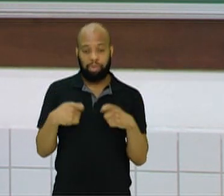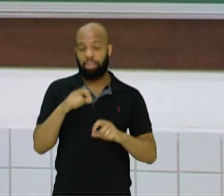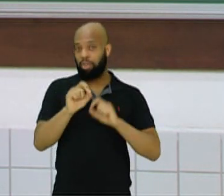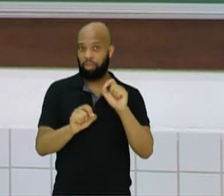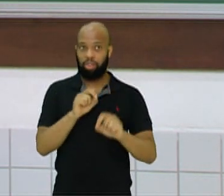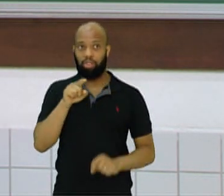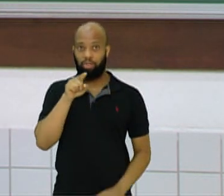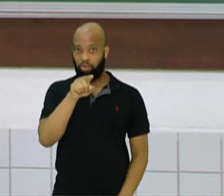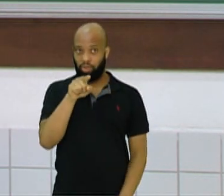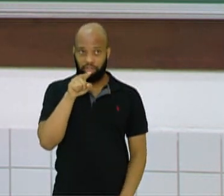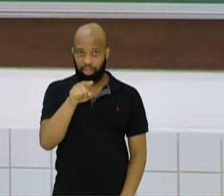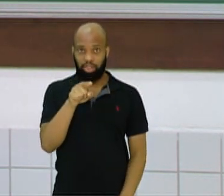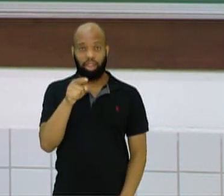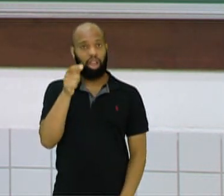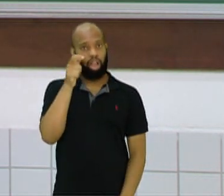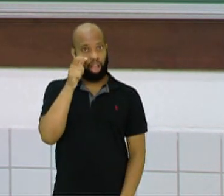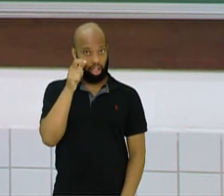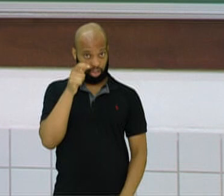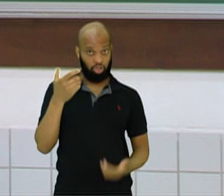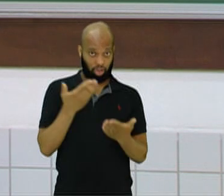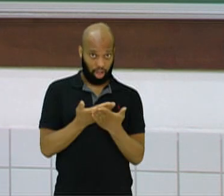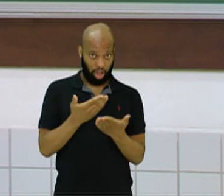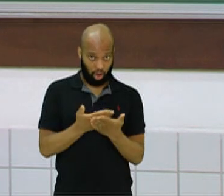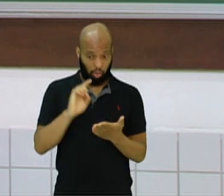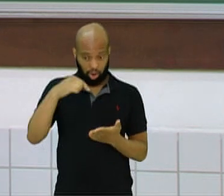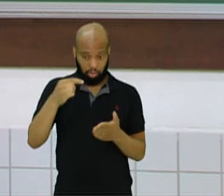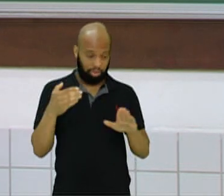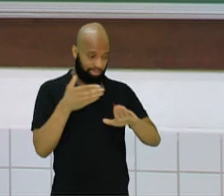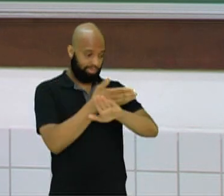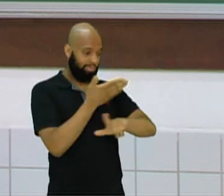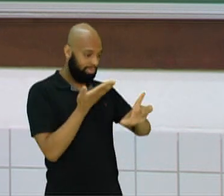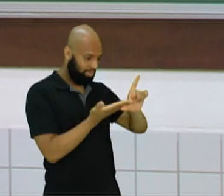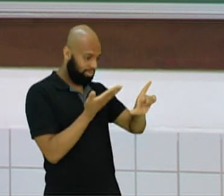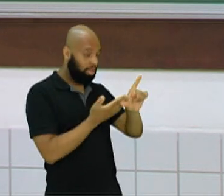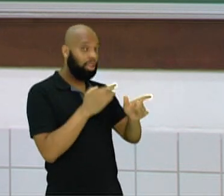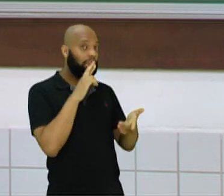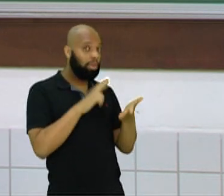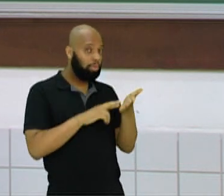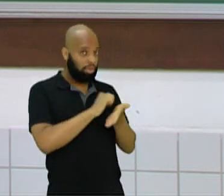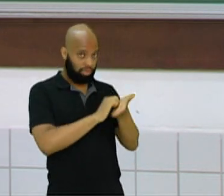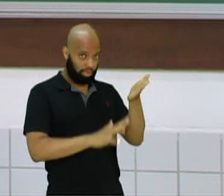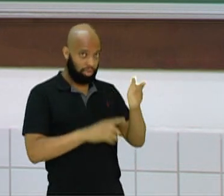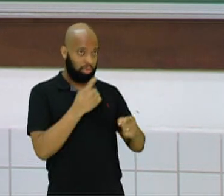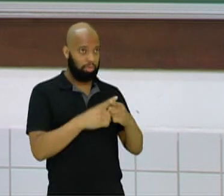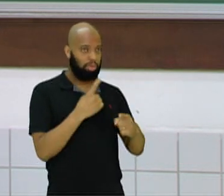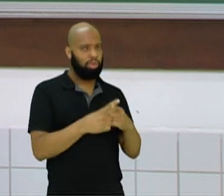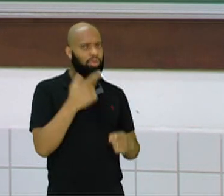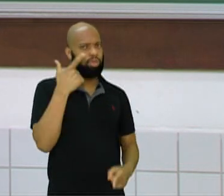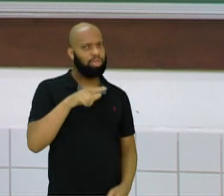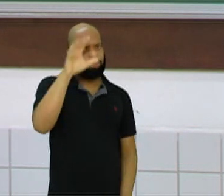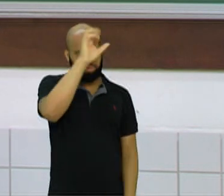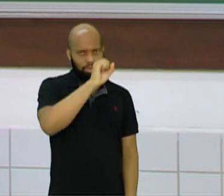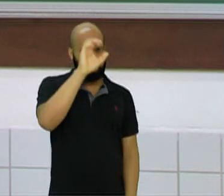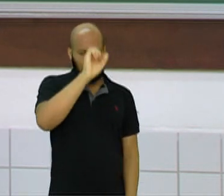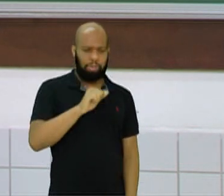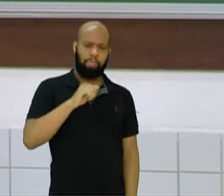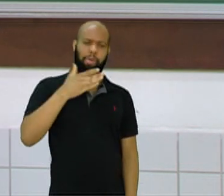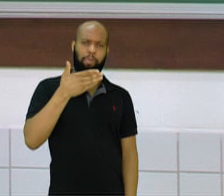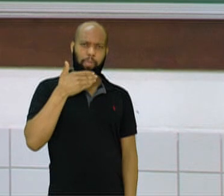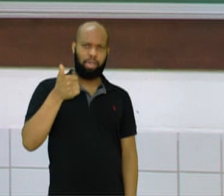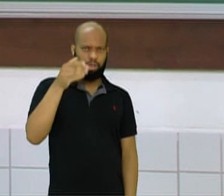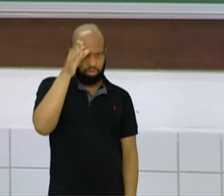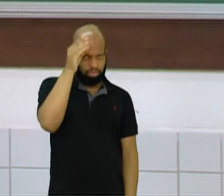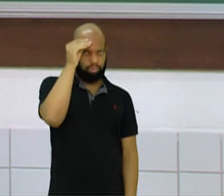que você acesse o Classroom e faça as atividades para que você venha aprimorar o seu conhecimento, para que